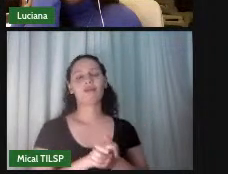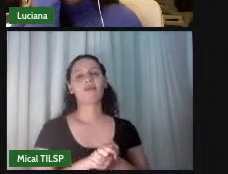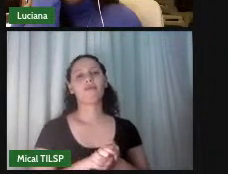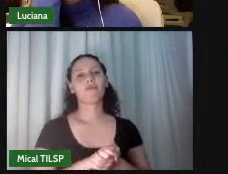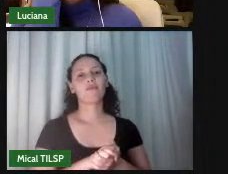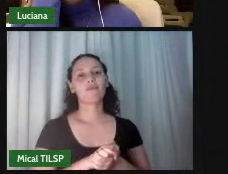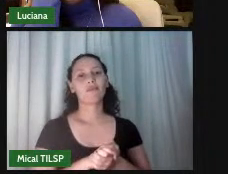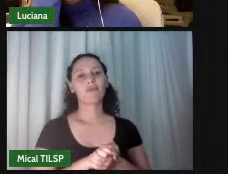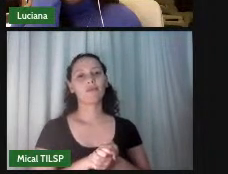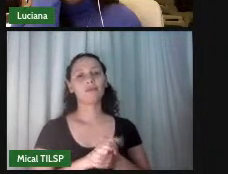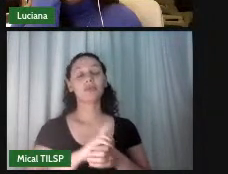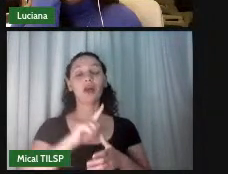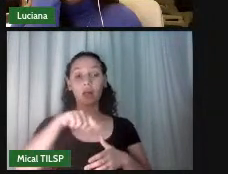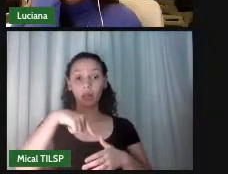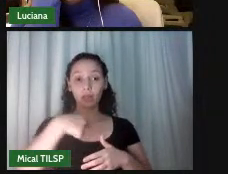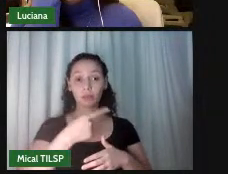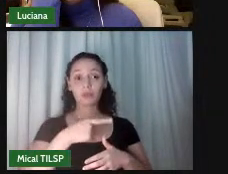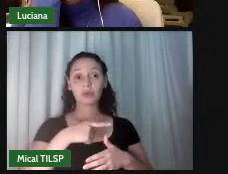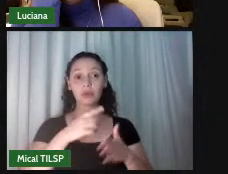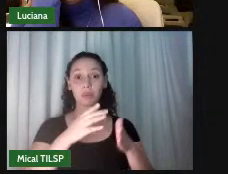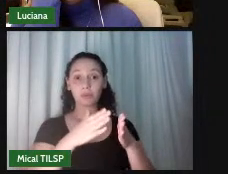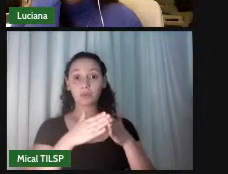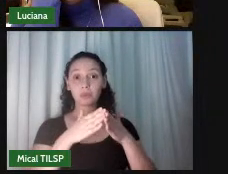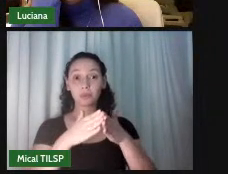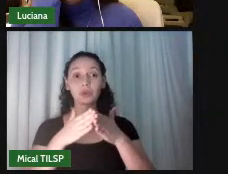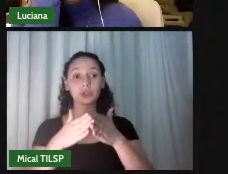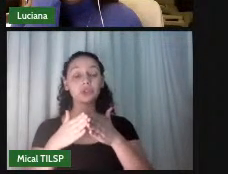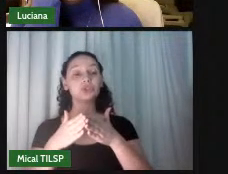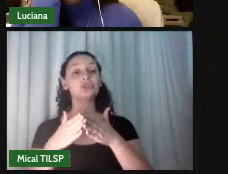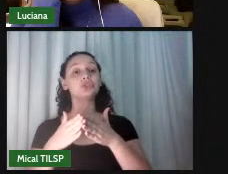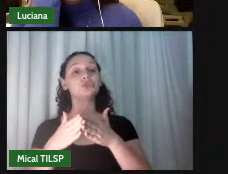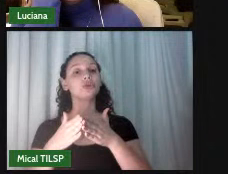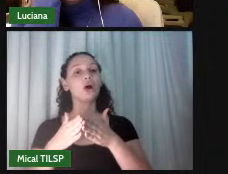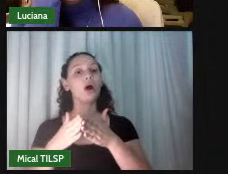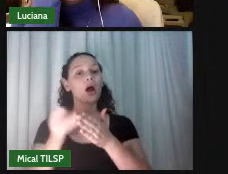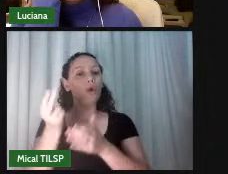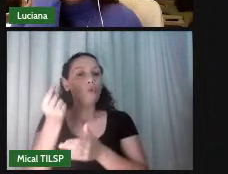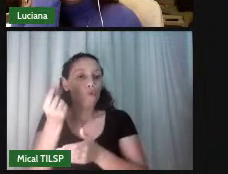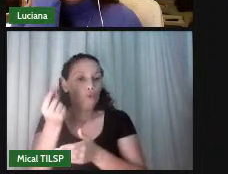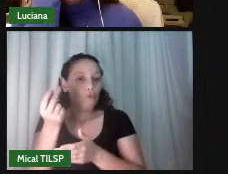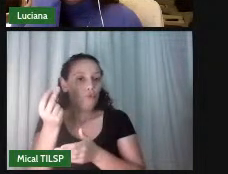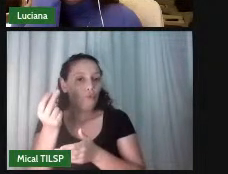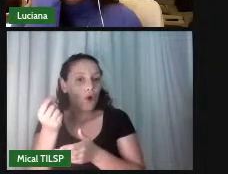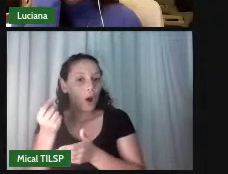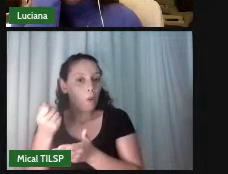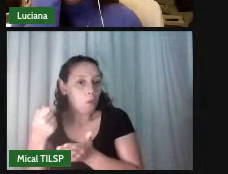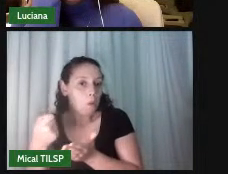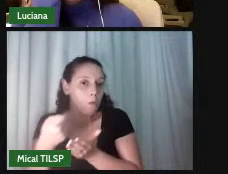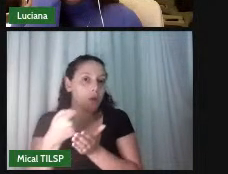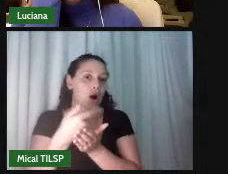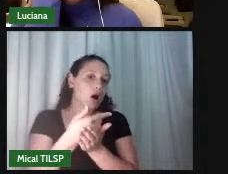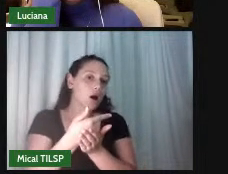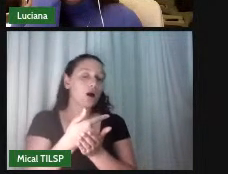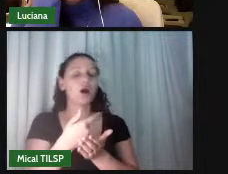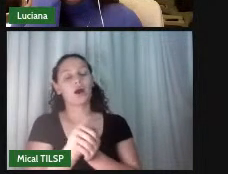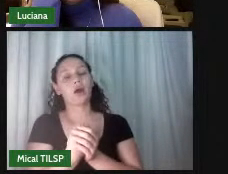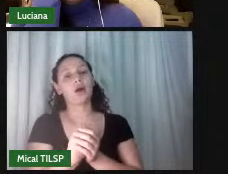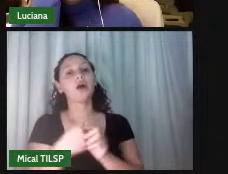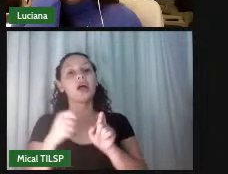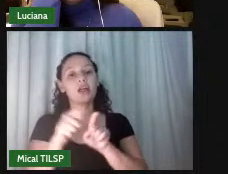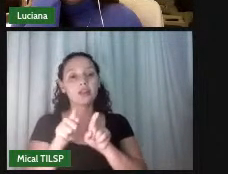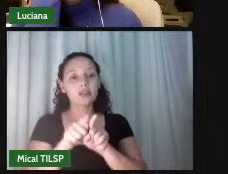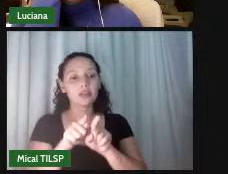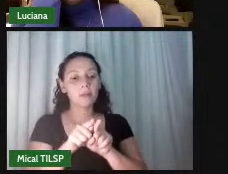as solicitações, tá? A restituição dos valores pagos para o cirurgião dentista 2, para execução do